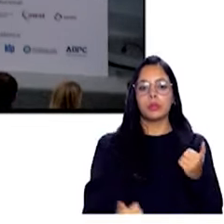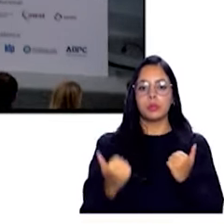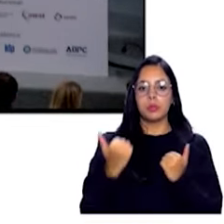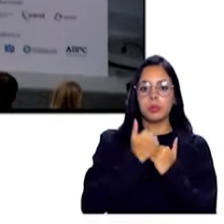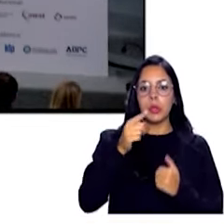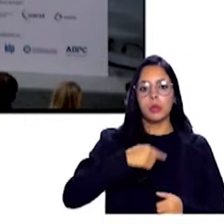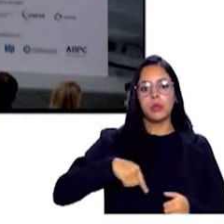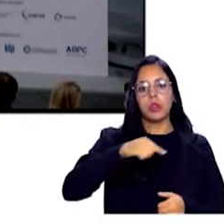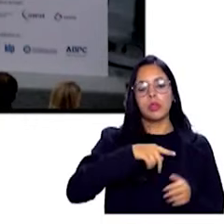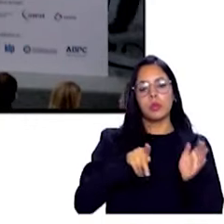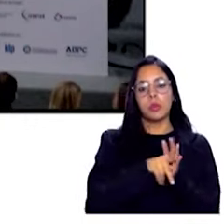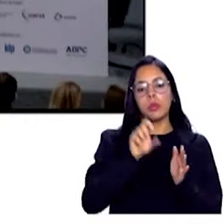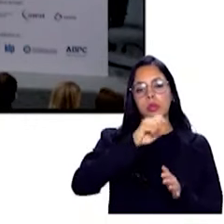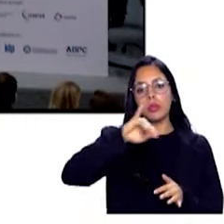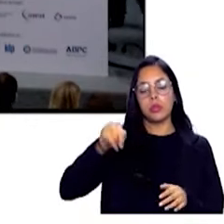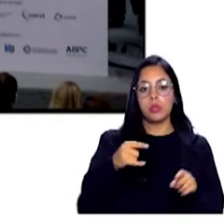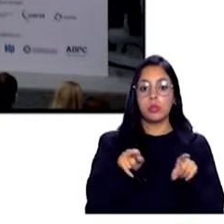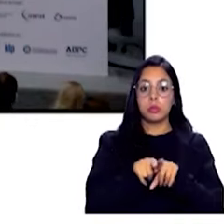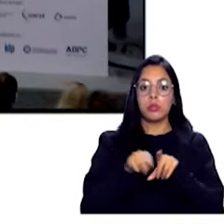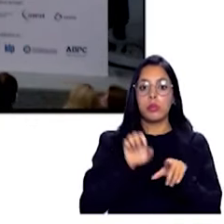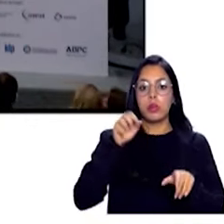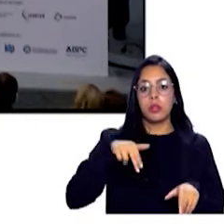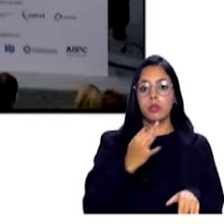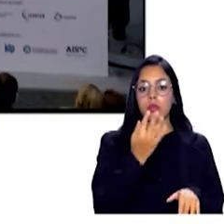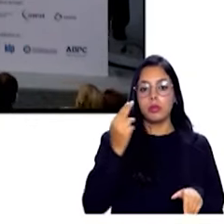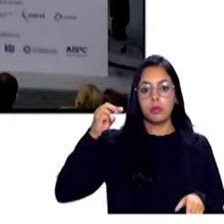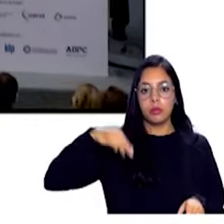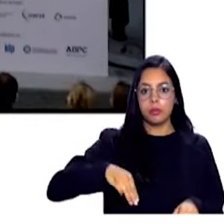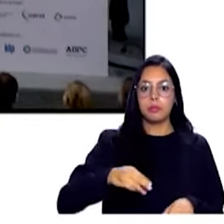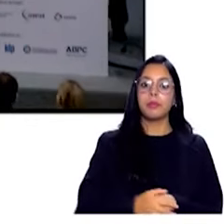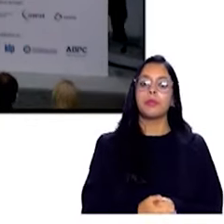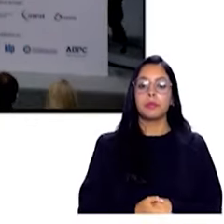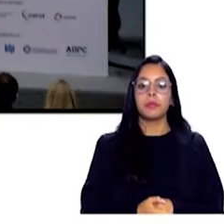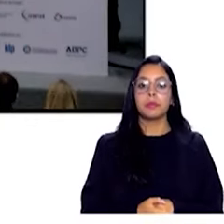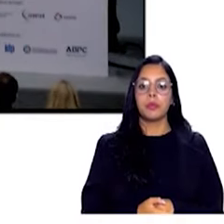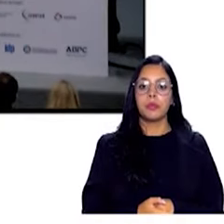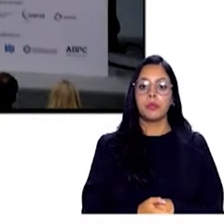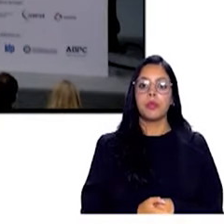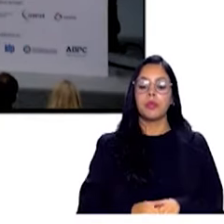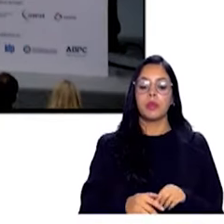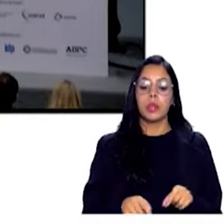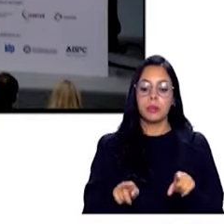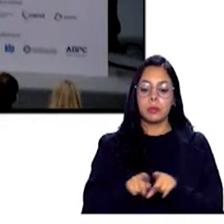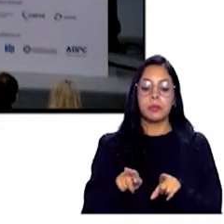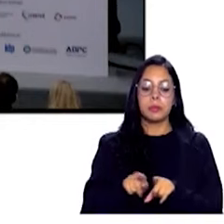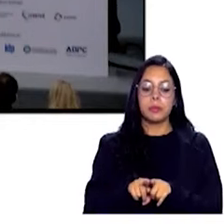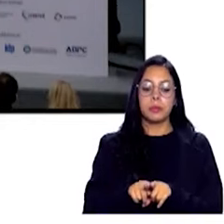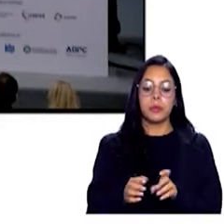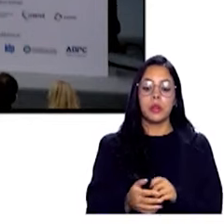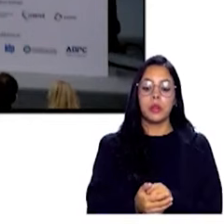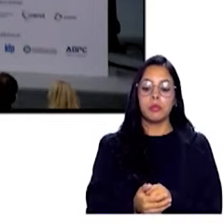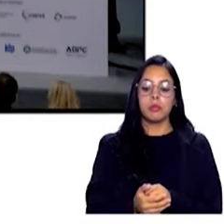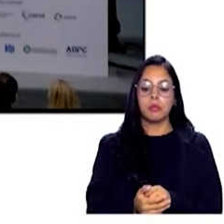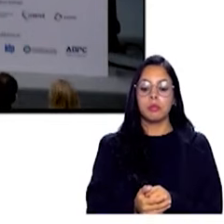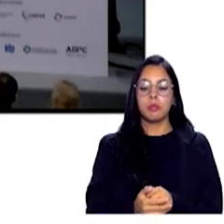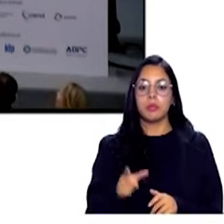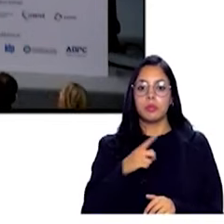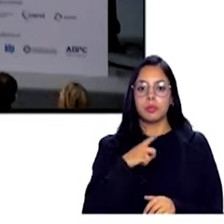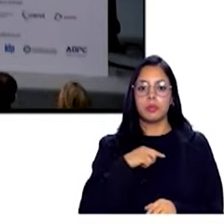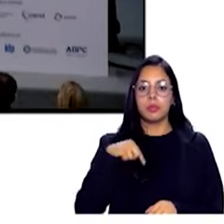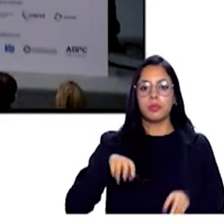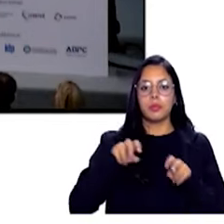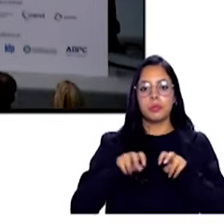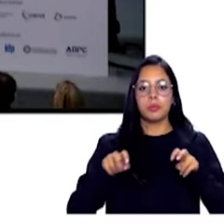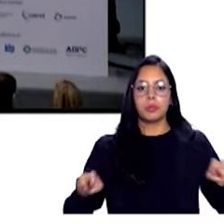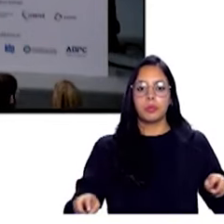do STJ e da infan eh e a pregou então nós temos aqui a mesa Sen